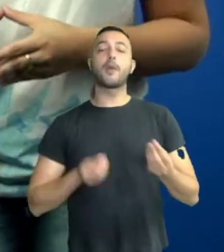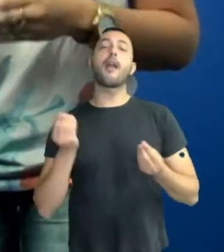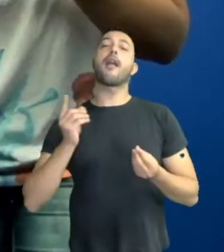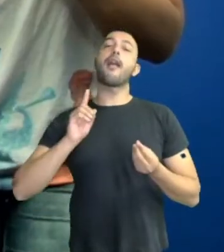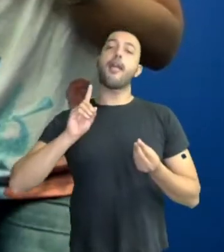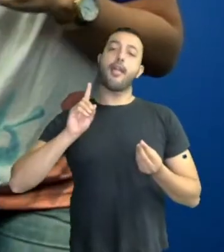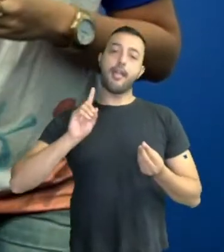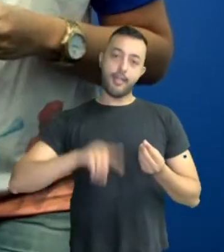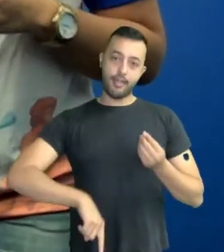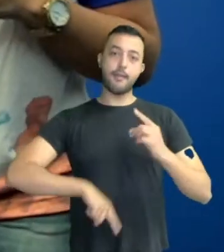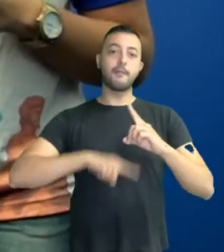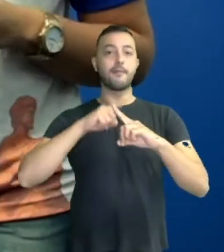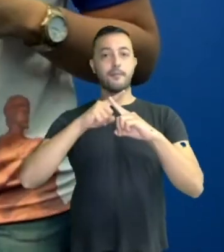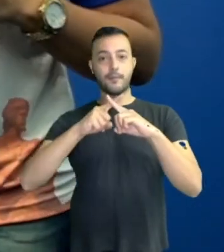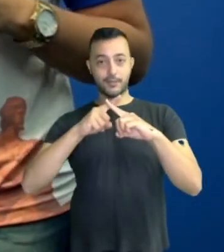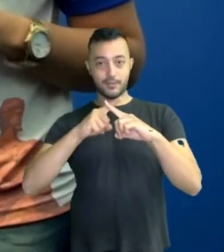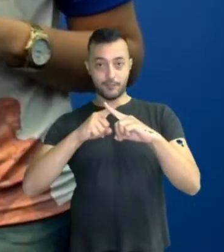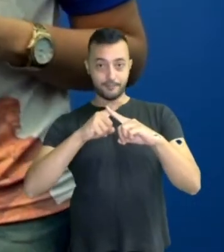O princípio